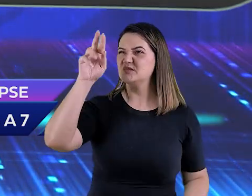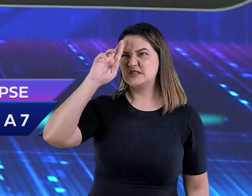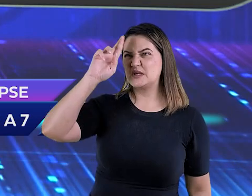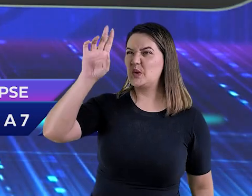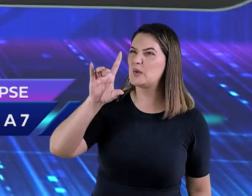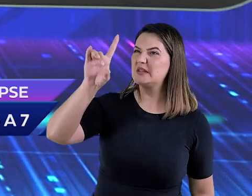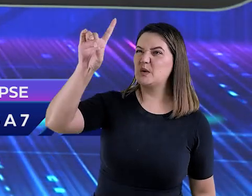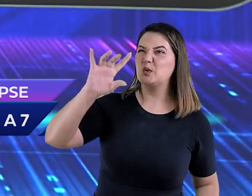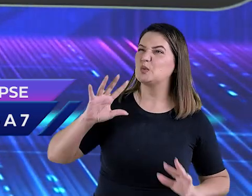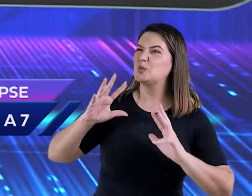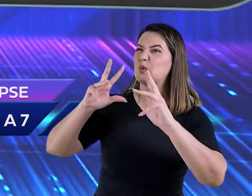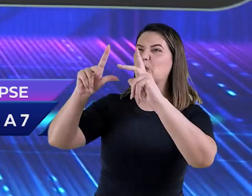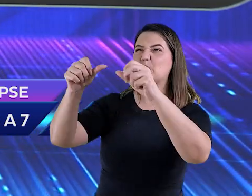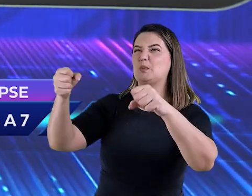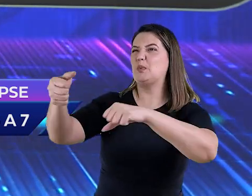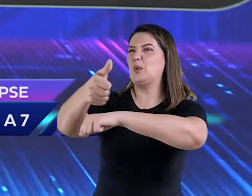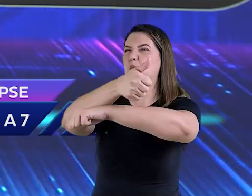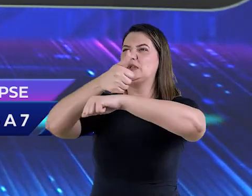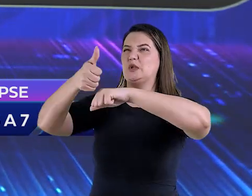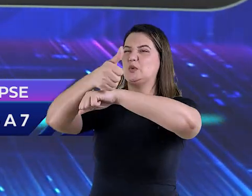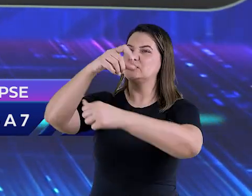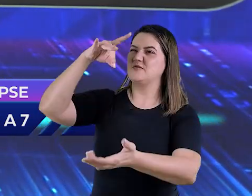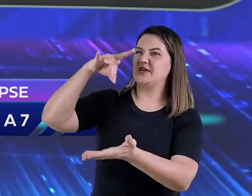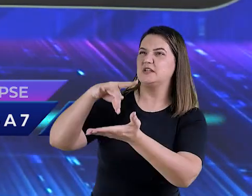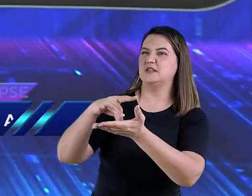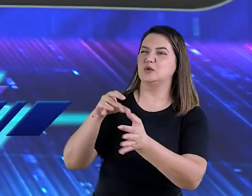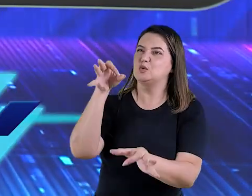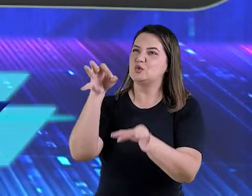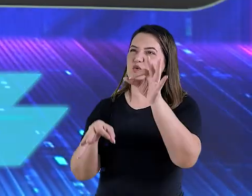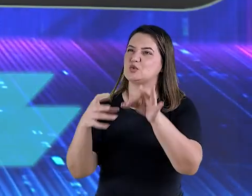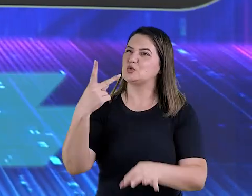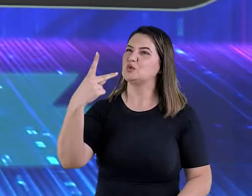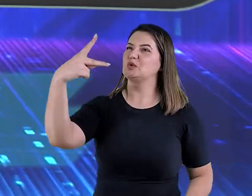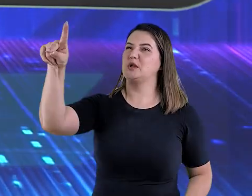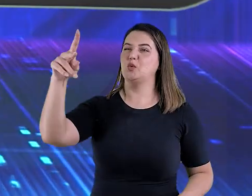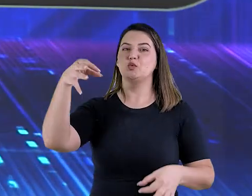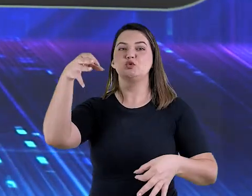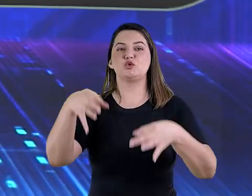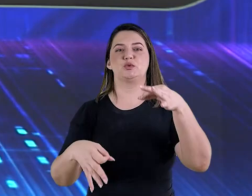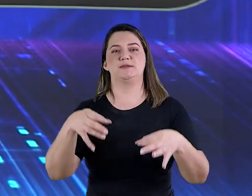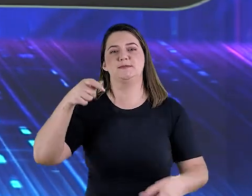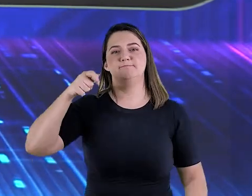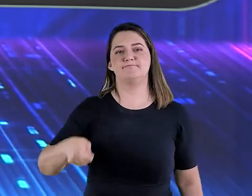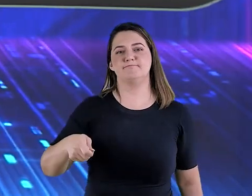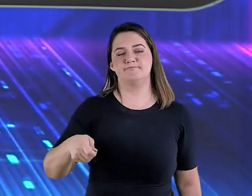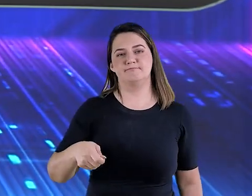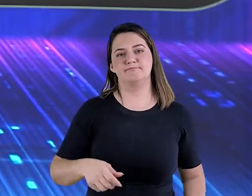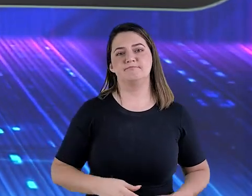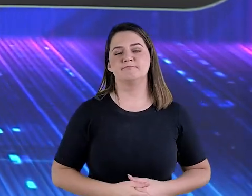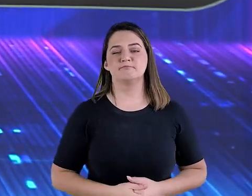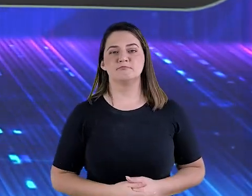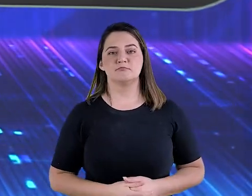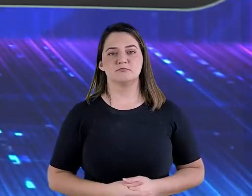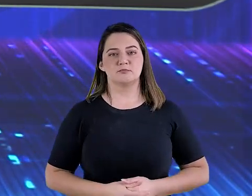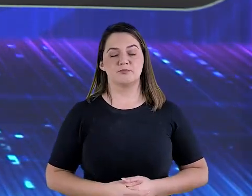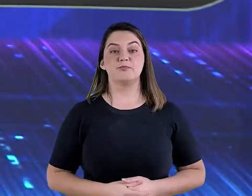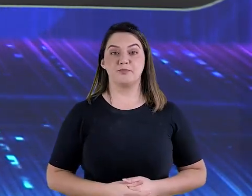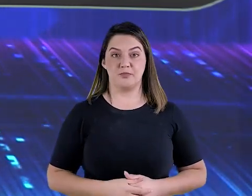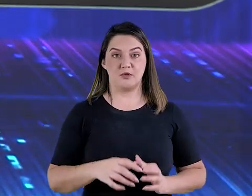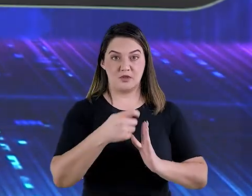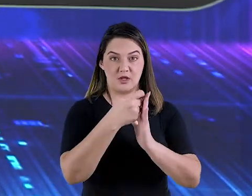Todo-Poderoso, verdadeiros e justos são os teus juízos. Na descrição das